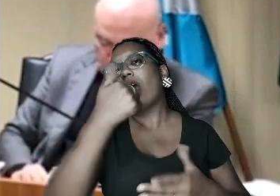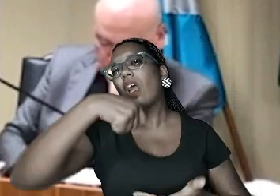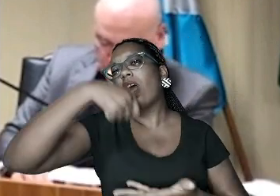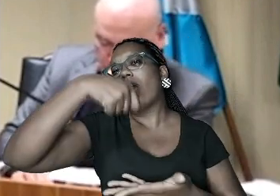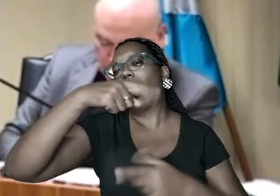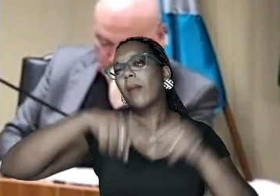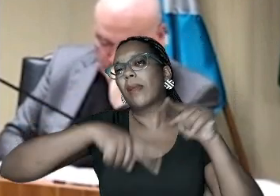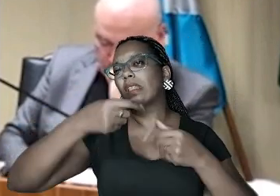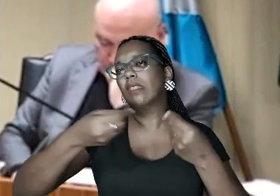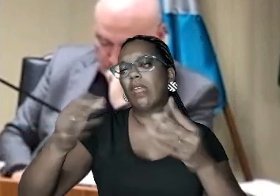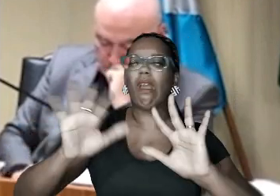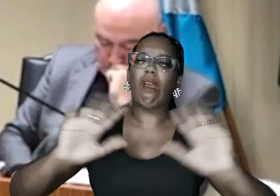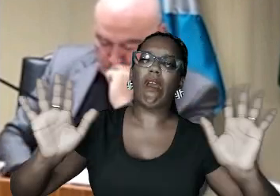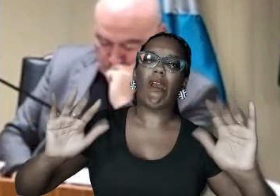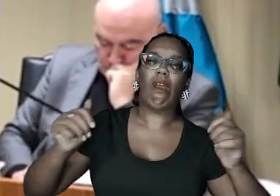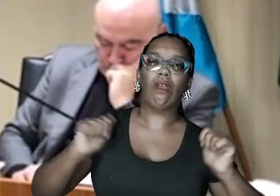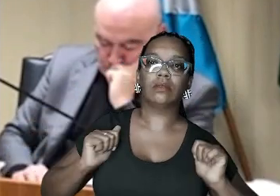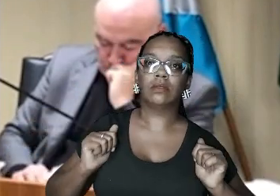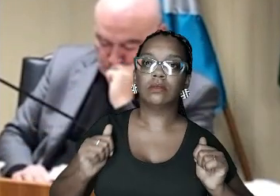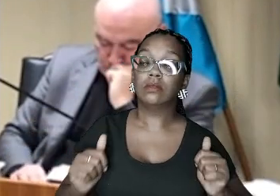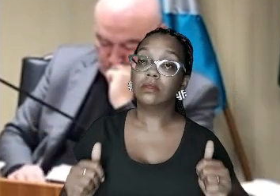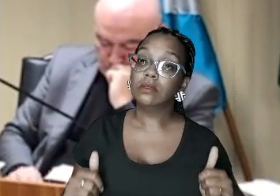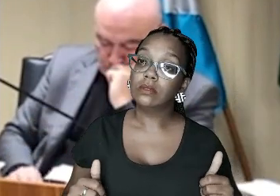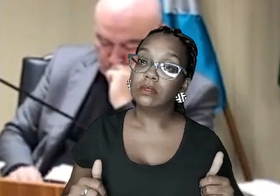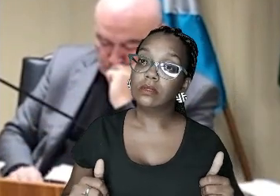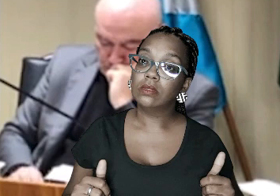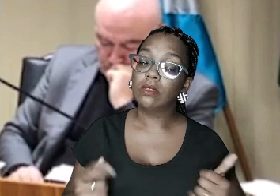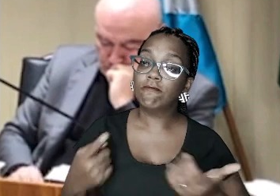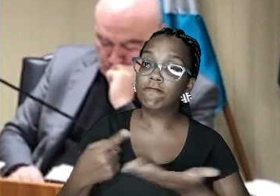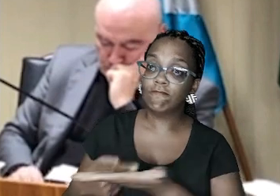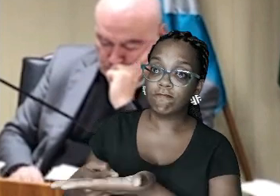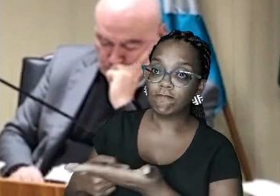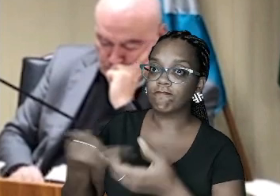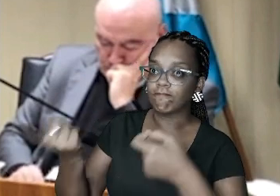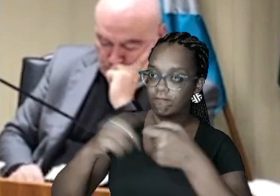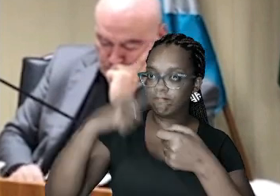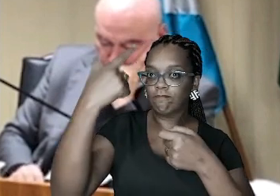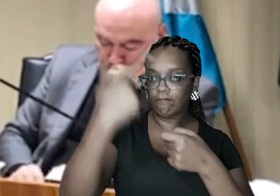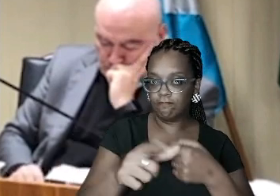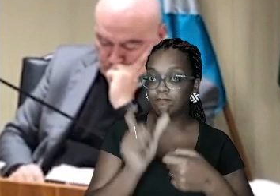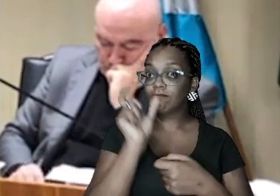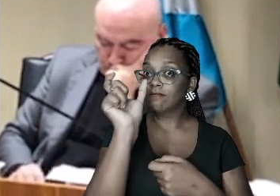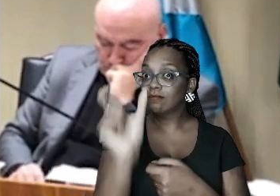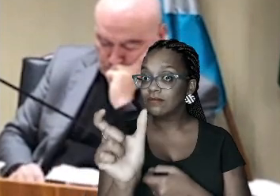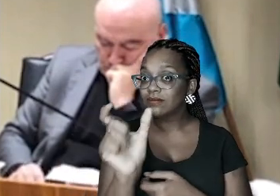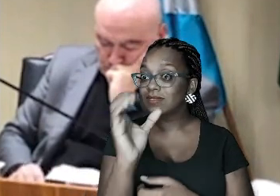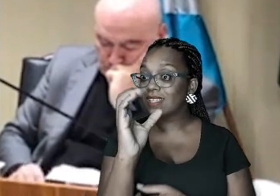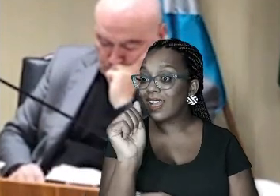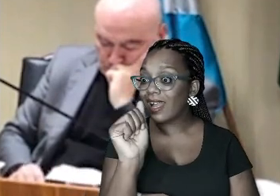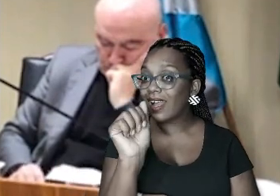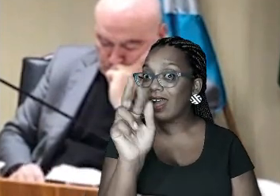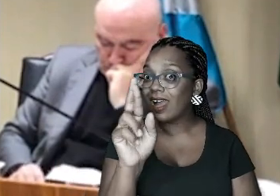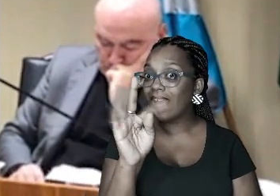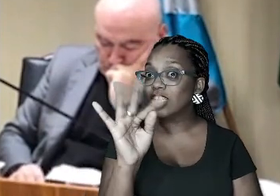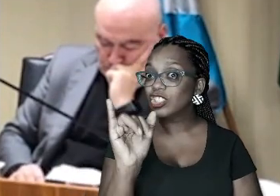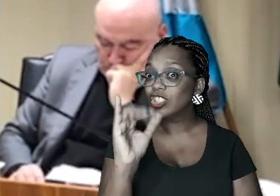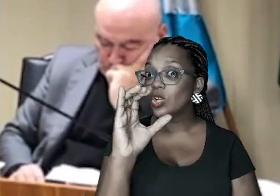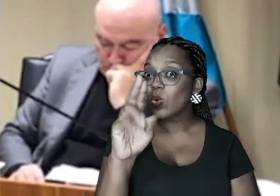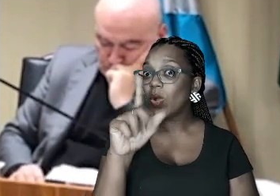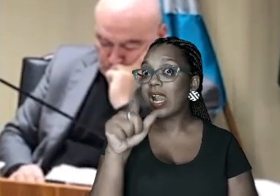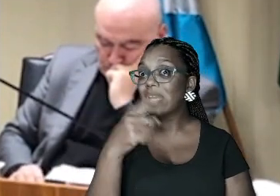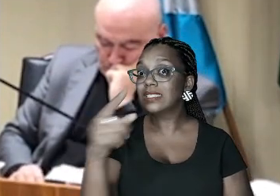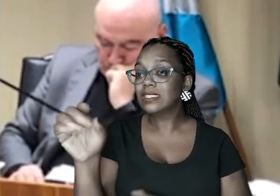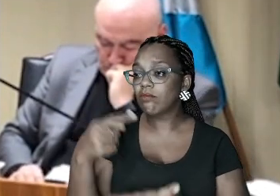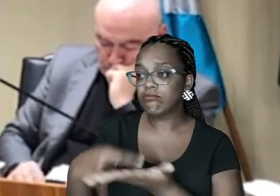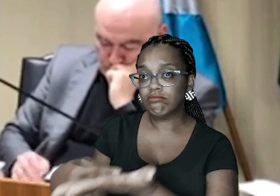certo então essa articulação voltando né para a palavra-chave aqui que a articulação essa articulação precisa ser muito bem